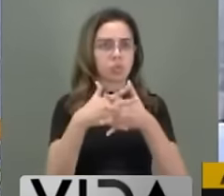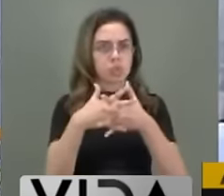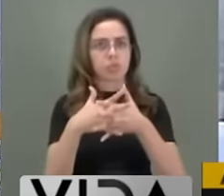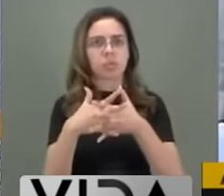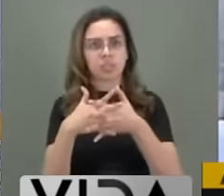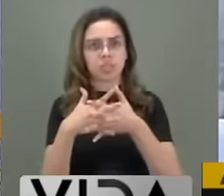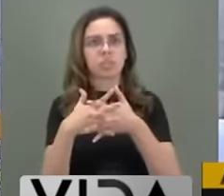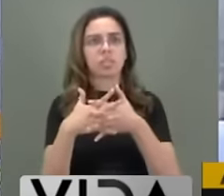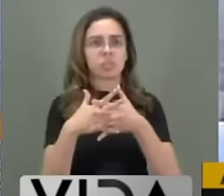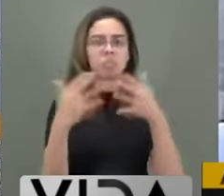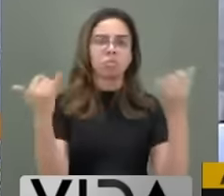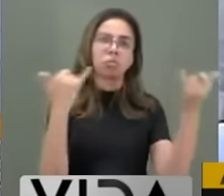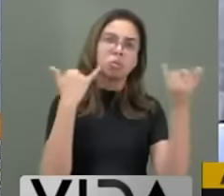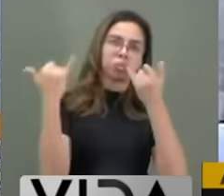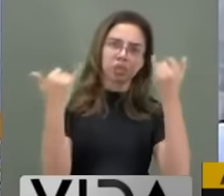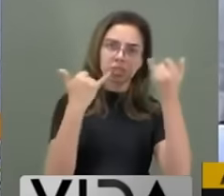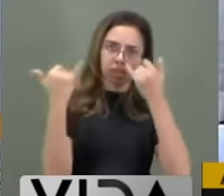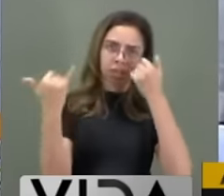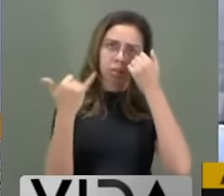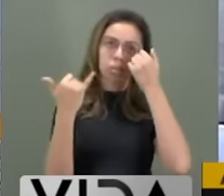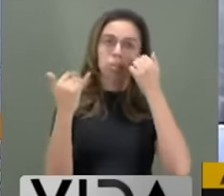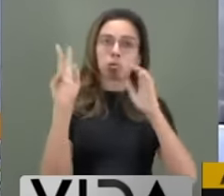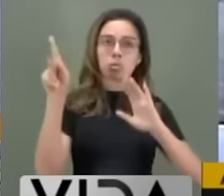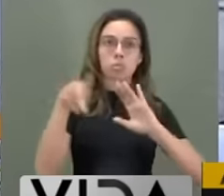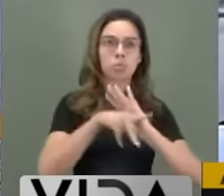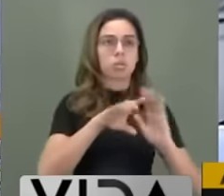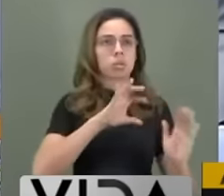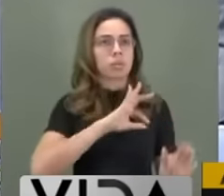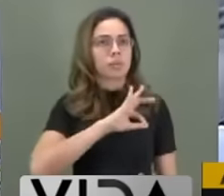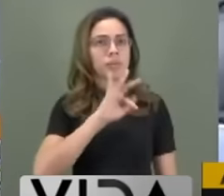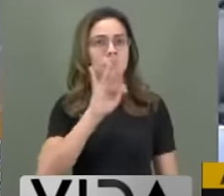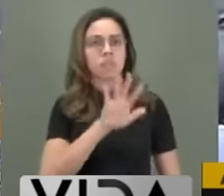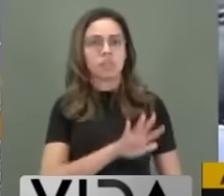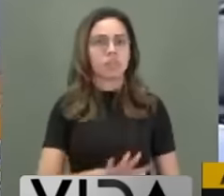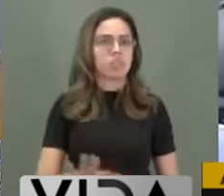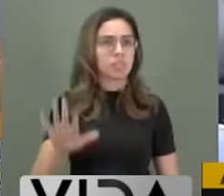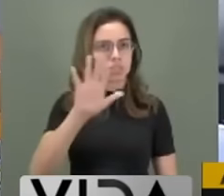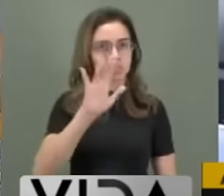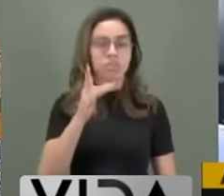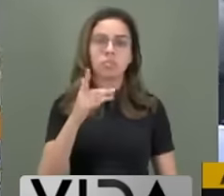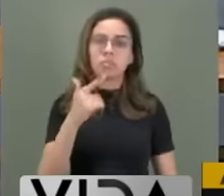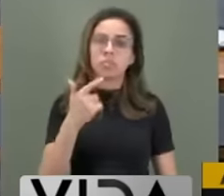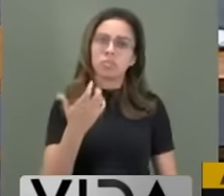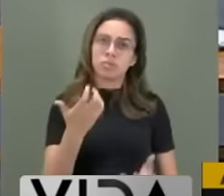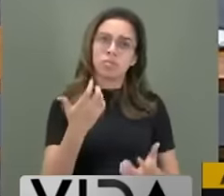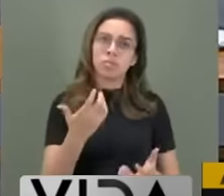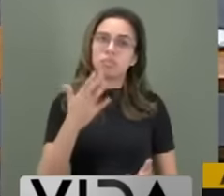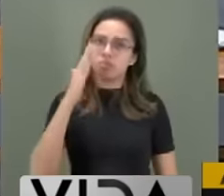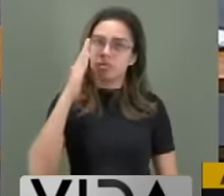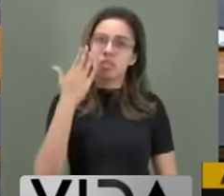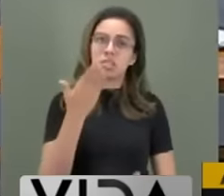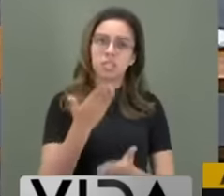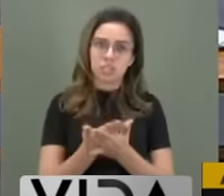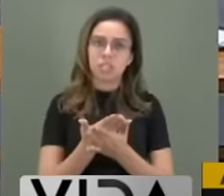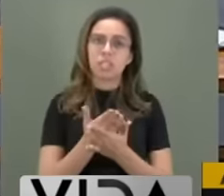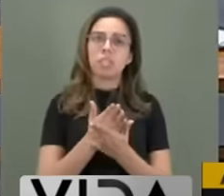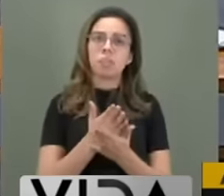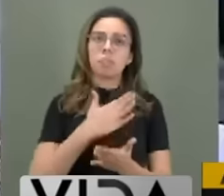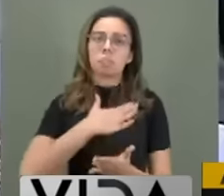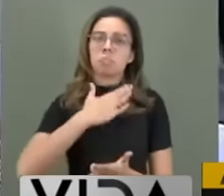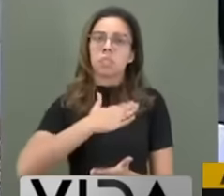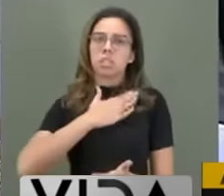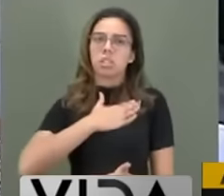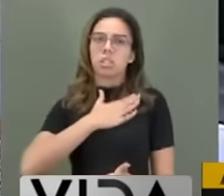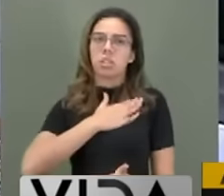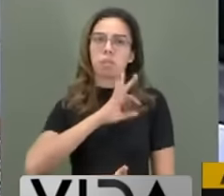Federal que eu estou ansioso para receber. Eu prefiro acreditar na minha Polícia Federal. É, me perdoe. Eu também acredito na